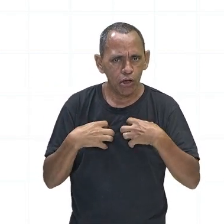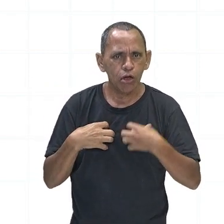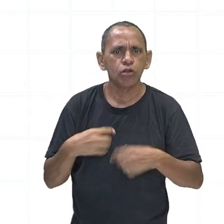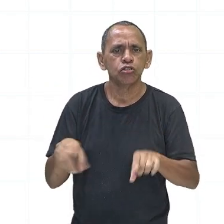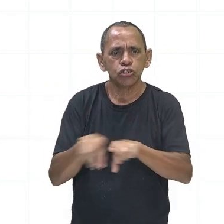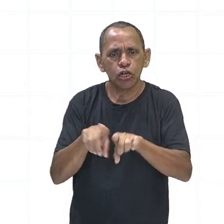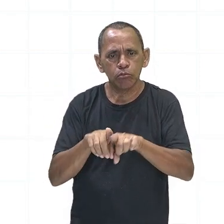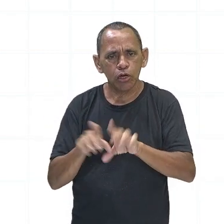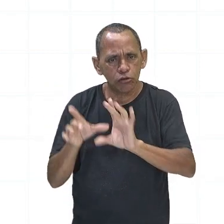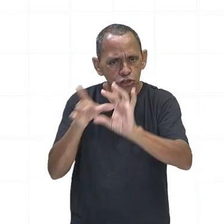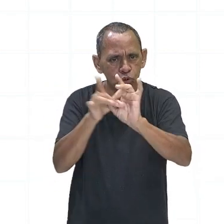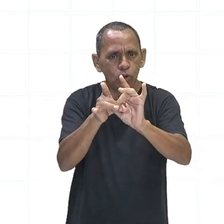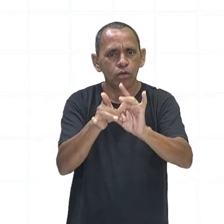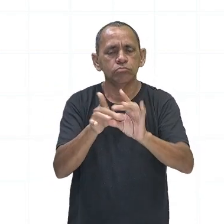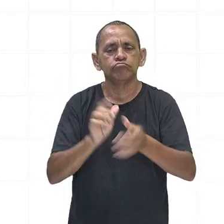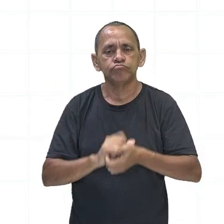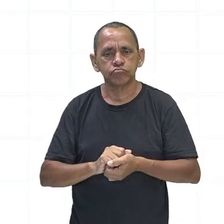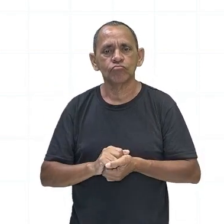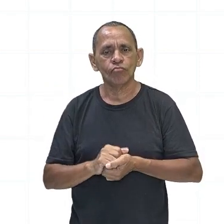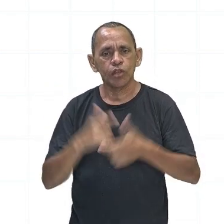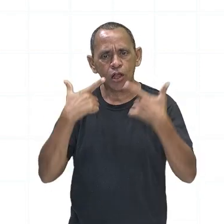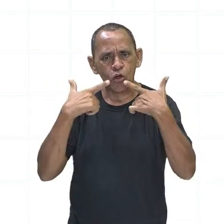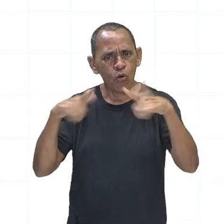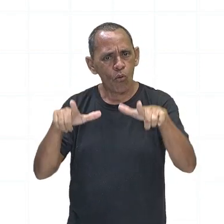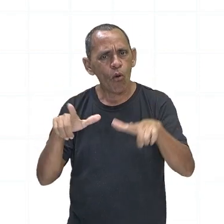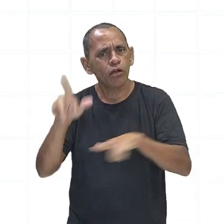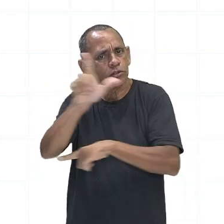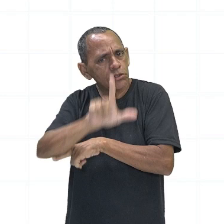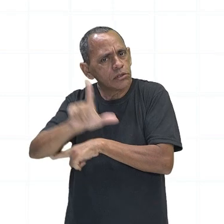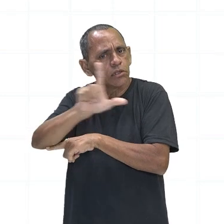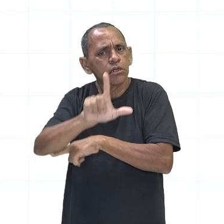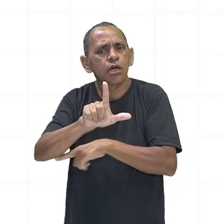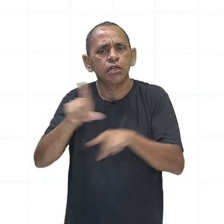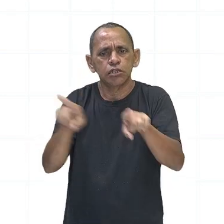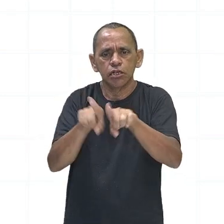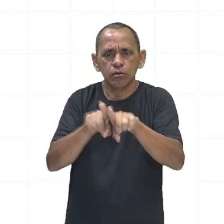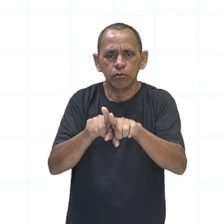Então, a linguagem literária, ela vai